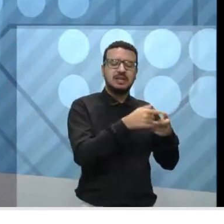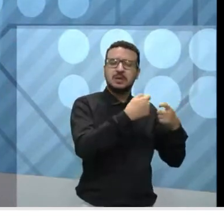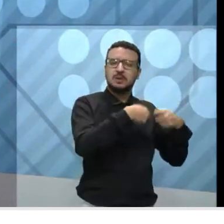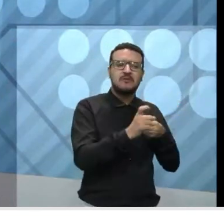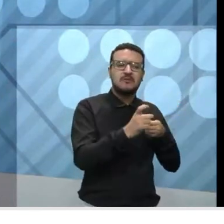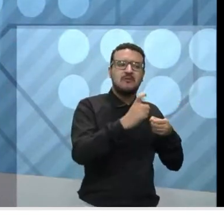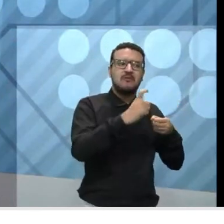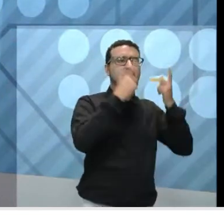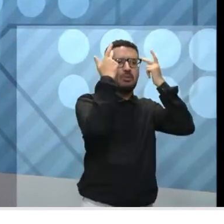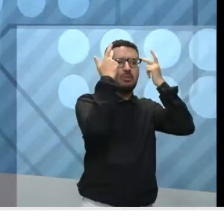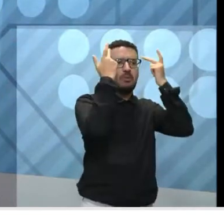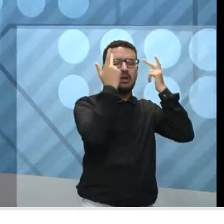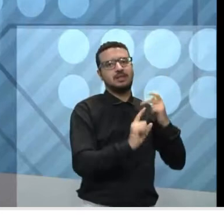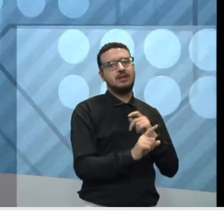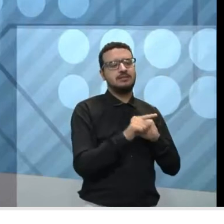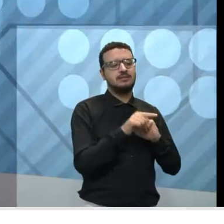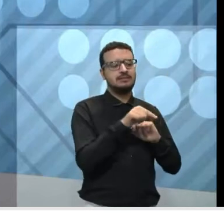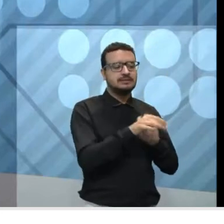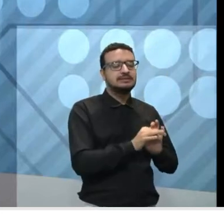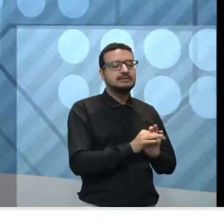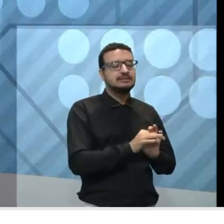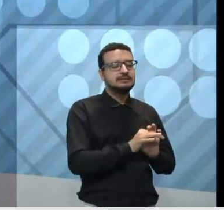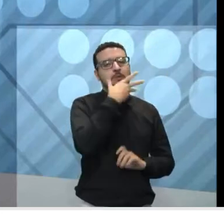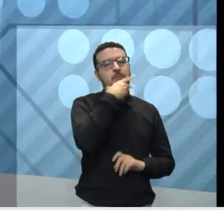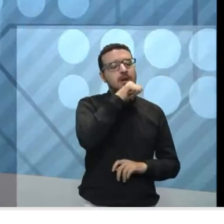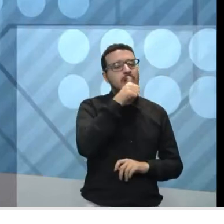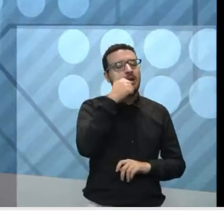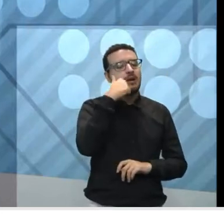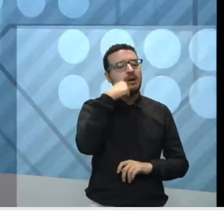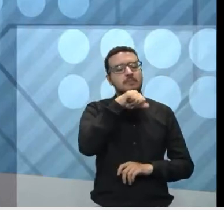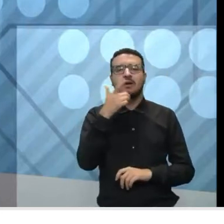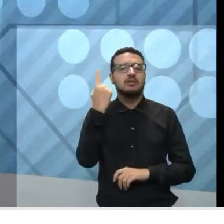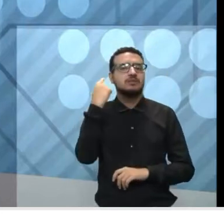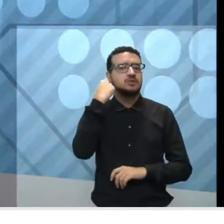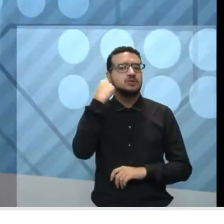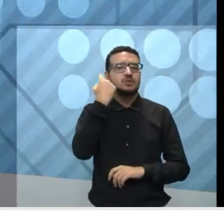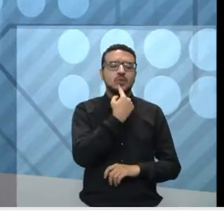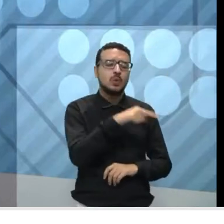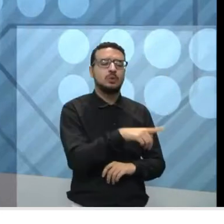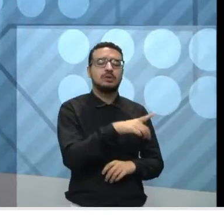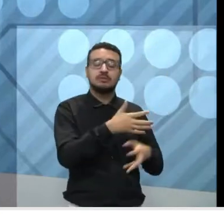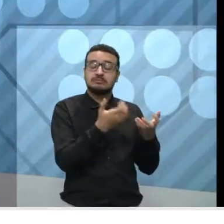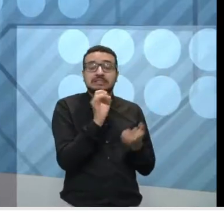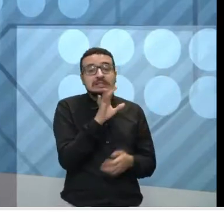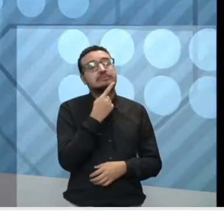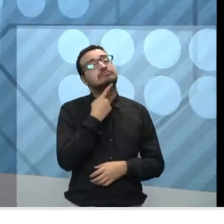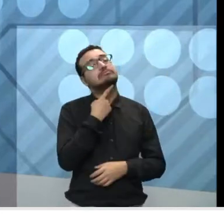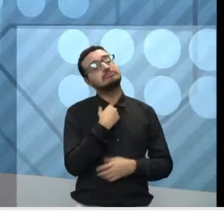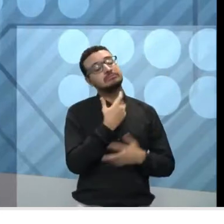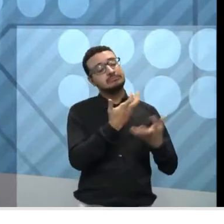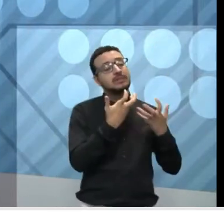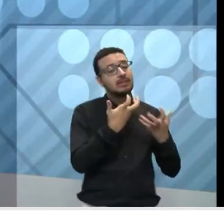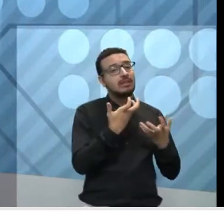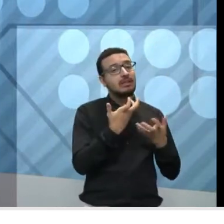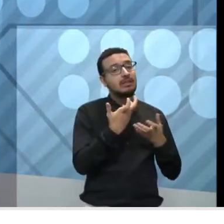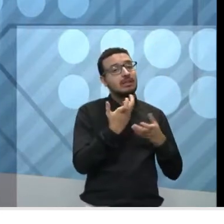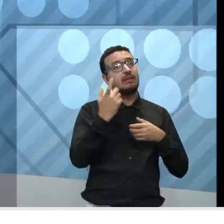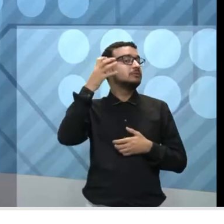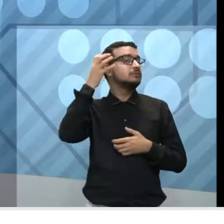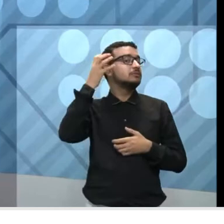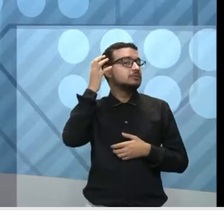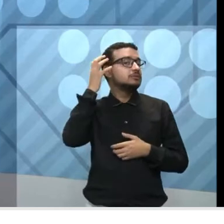pais, ou até mesmo o surdo, caso ele queira buscar essa reabilitação auditiva, fazer fonoterapia, se